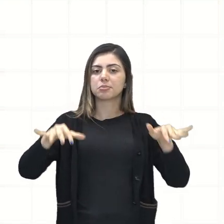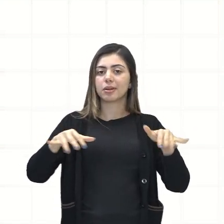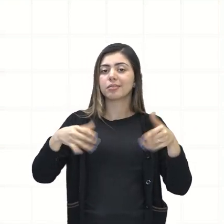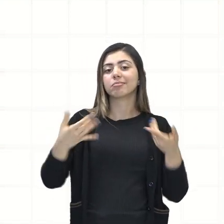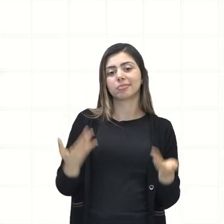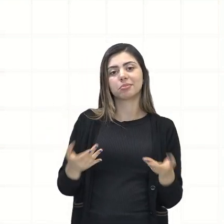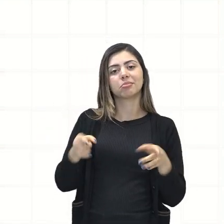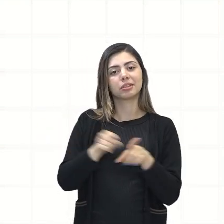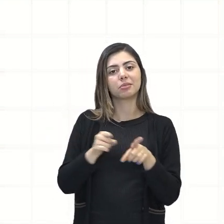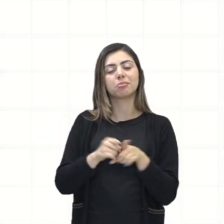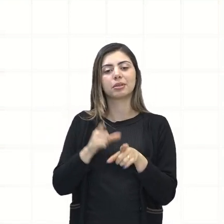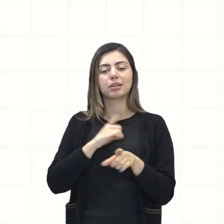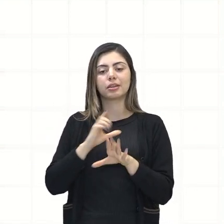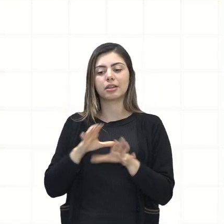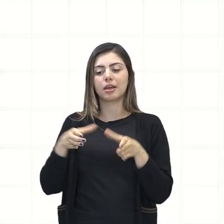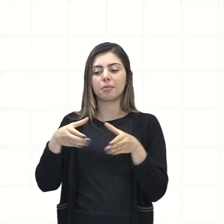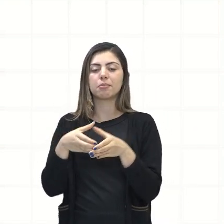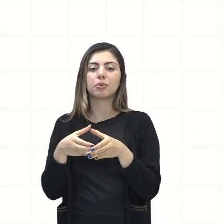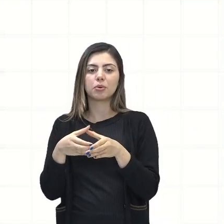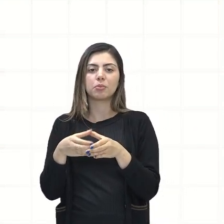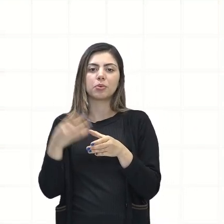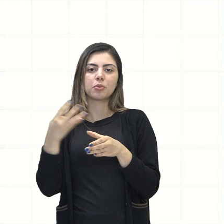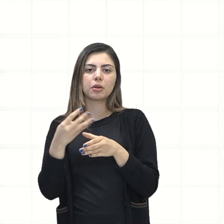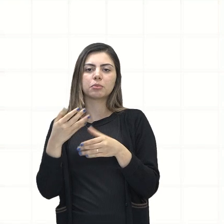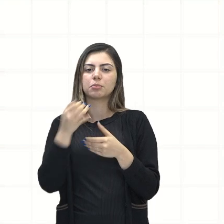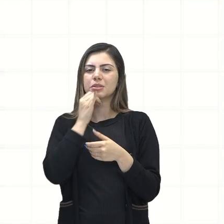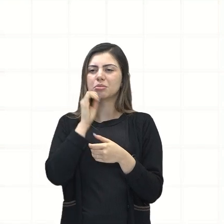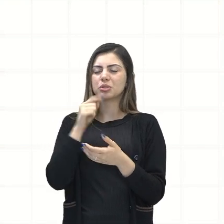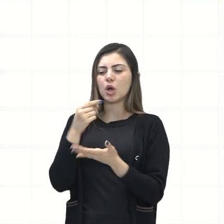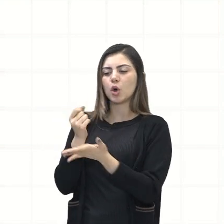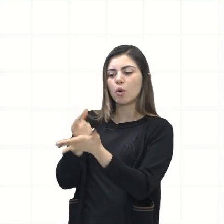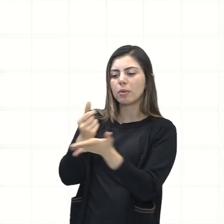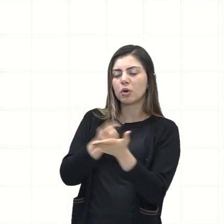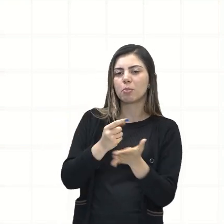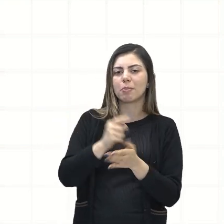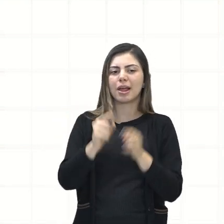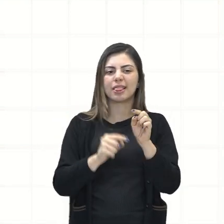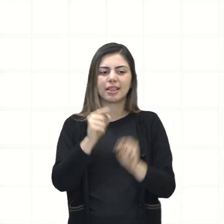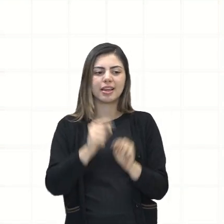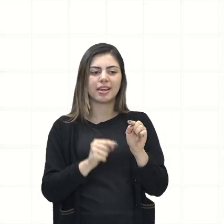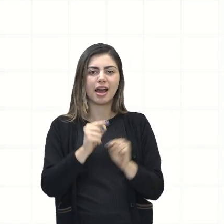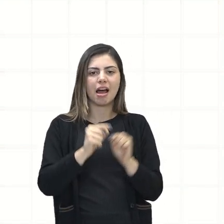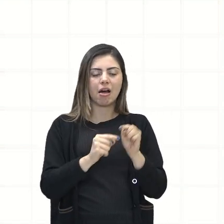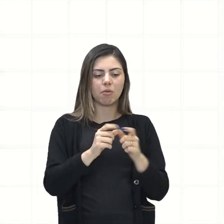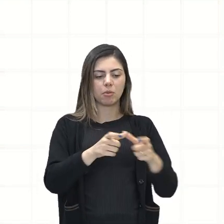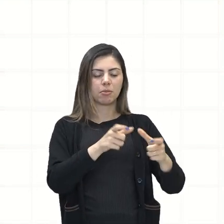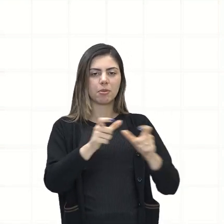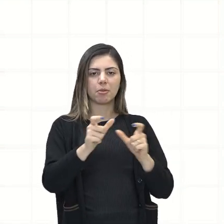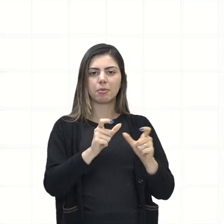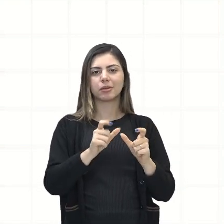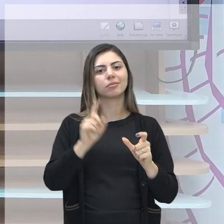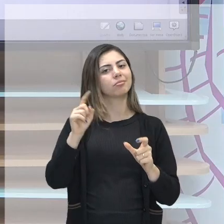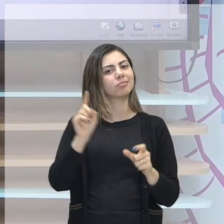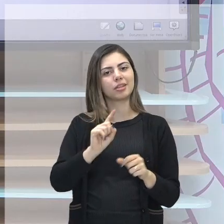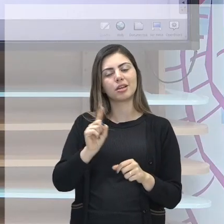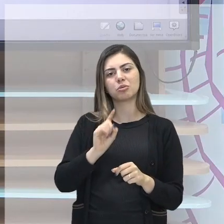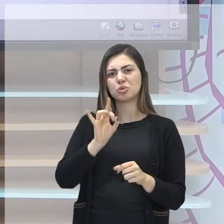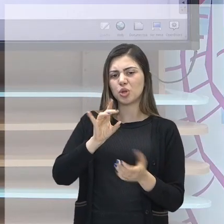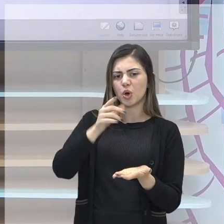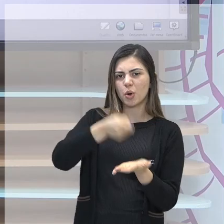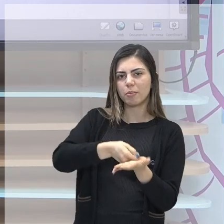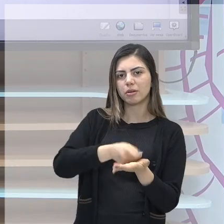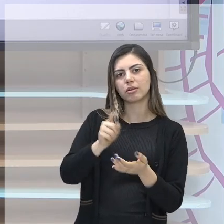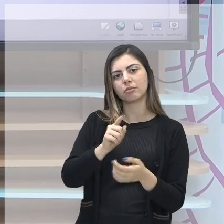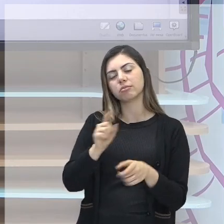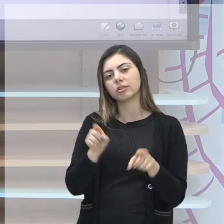é uma mercadoria. Então a gente não compra somente os produtos que são fabricados, tá? Que são produzidos. Nós também